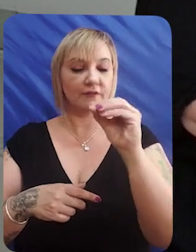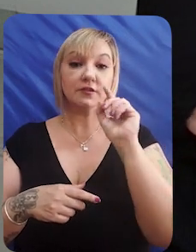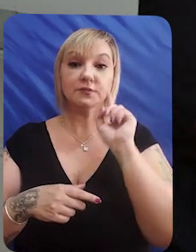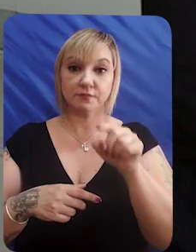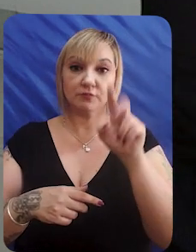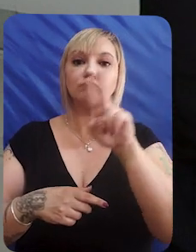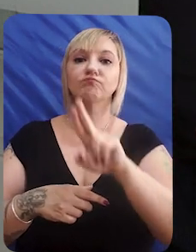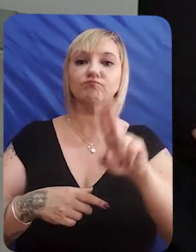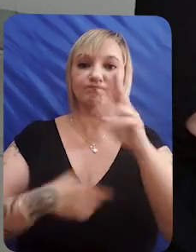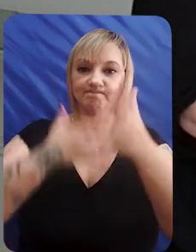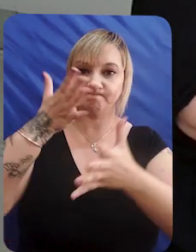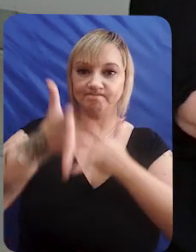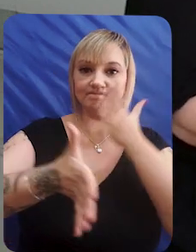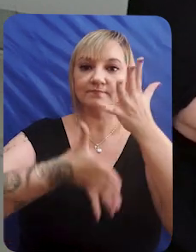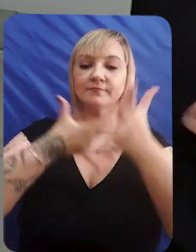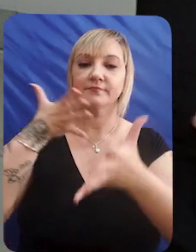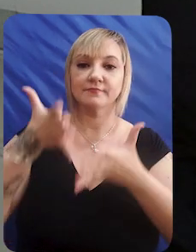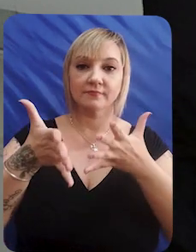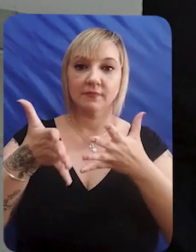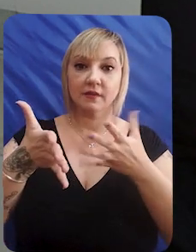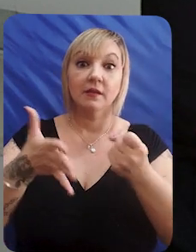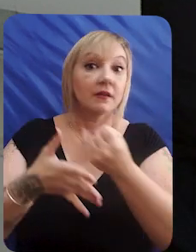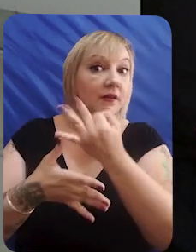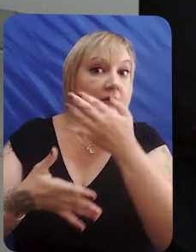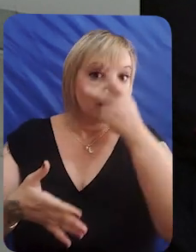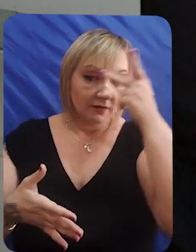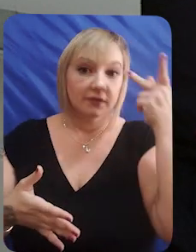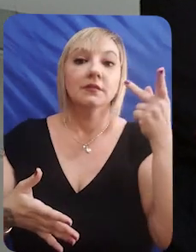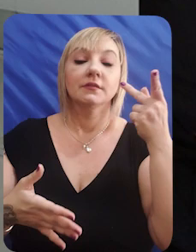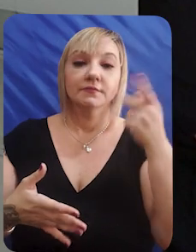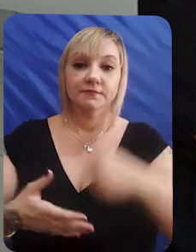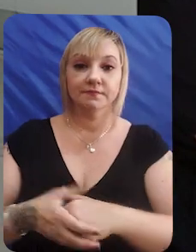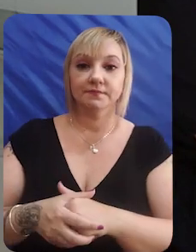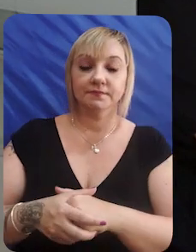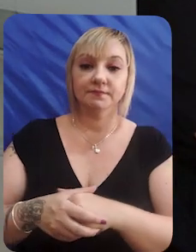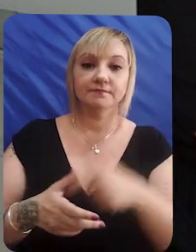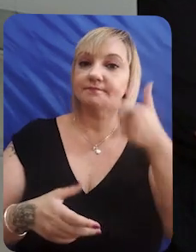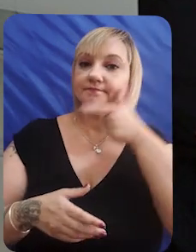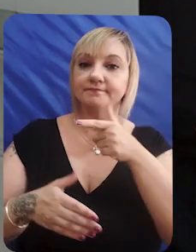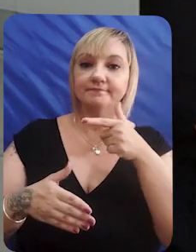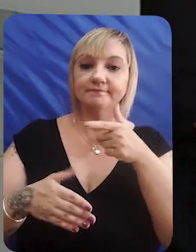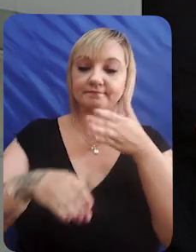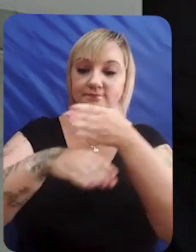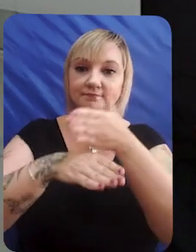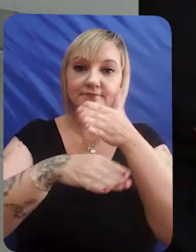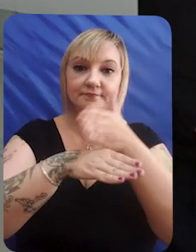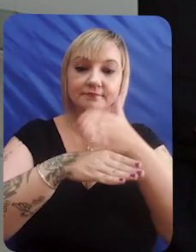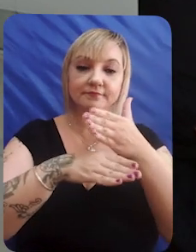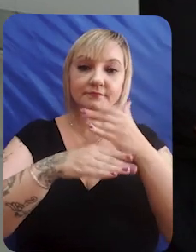é usuário da língua de sinais, que já é muita coisa. É muita gente. É muita gente. Porque não consegue participar